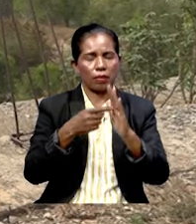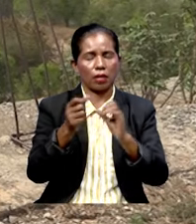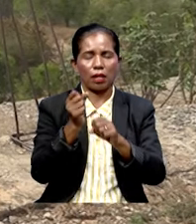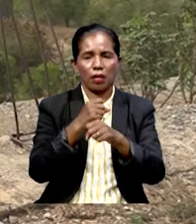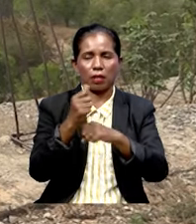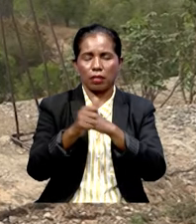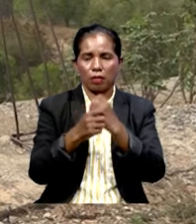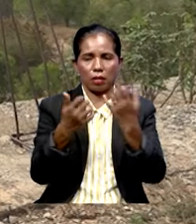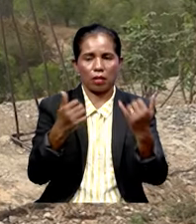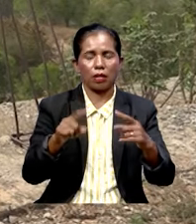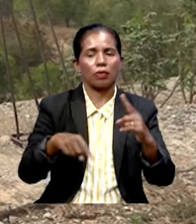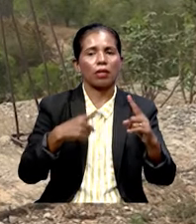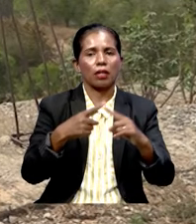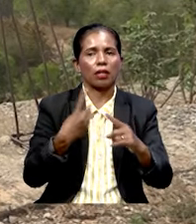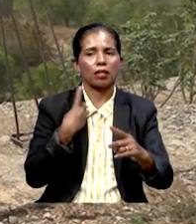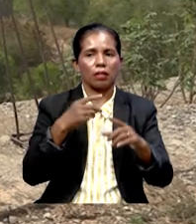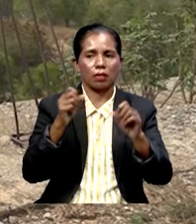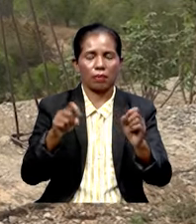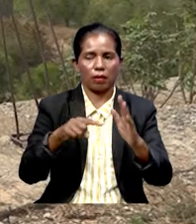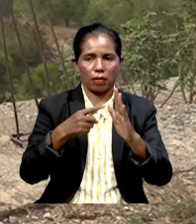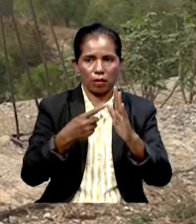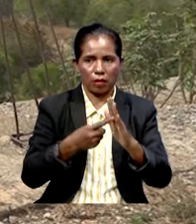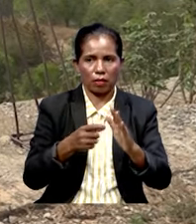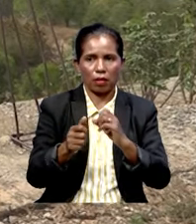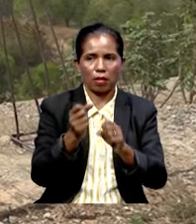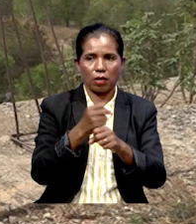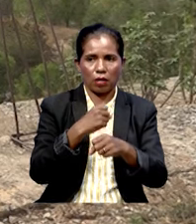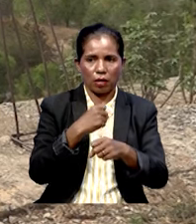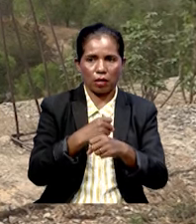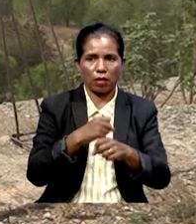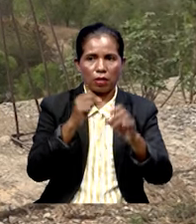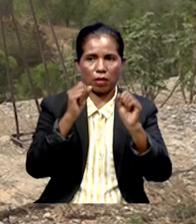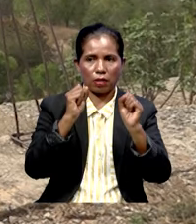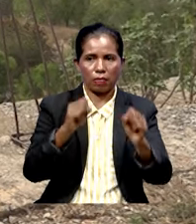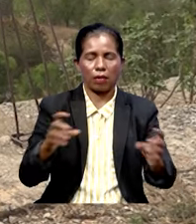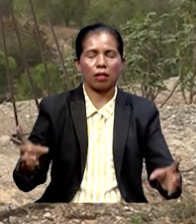agora, ba ihira makita bele hahu haloasaun hodi bele